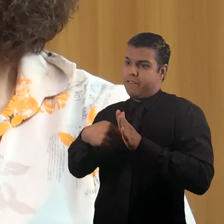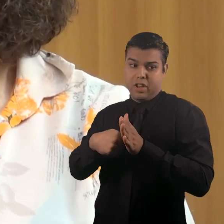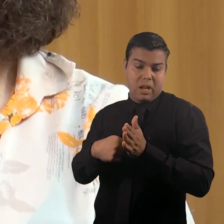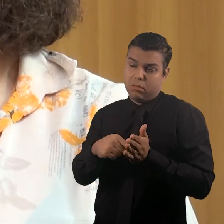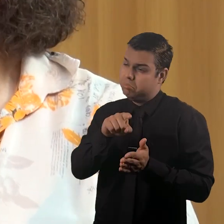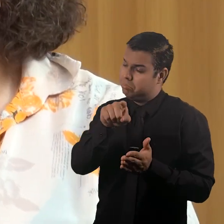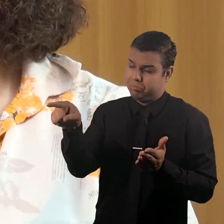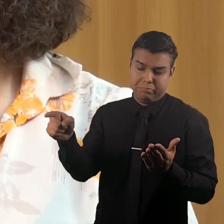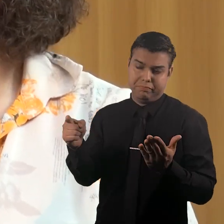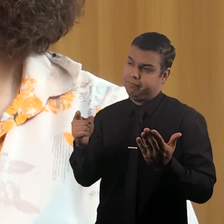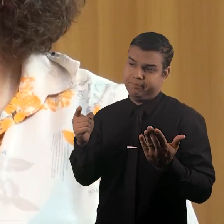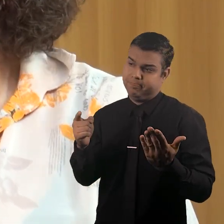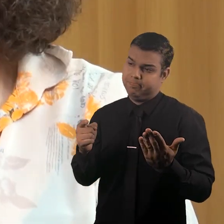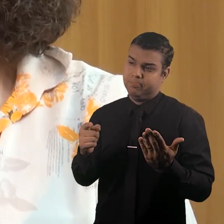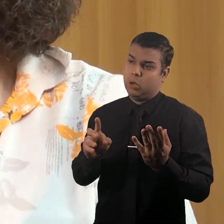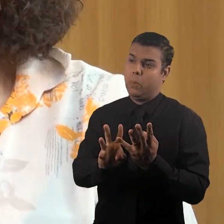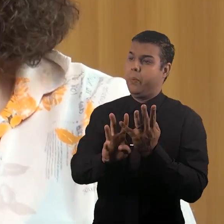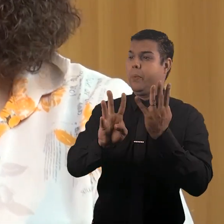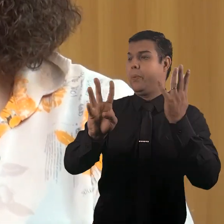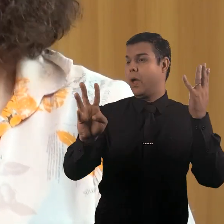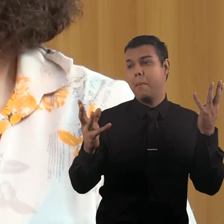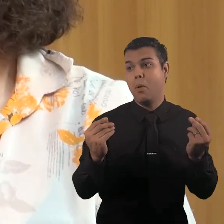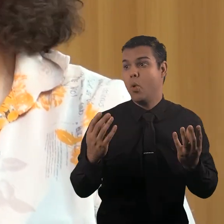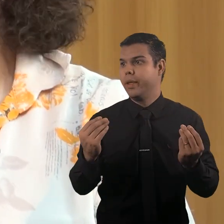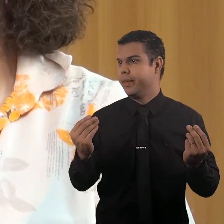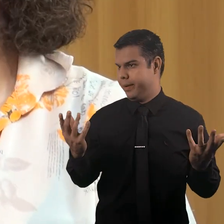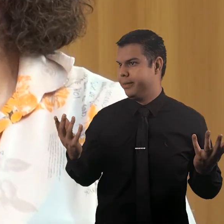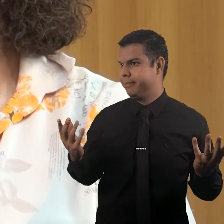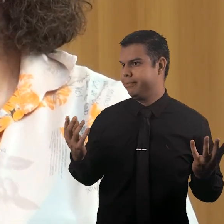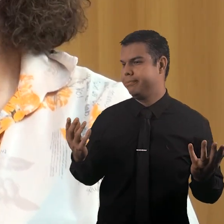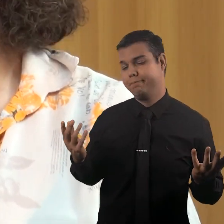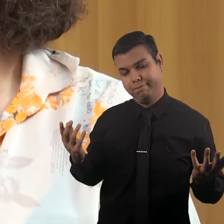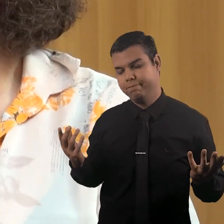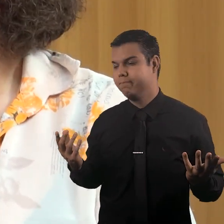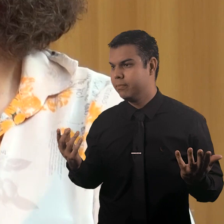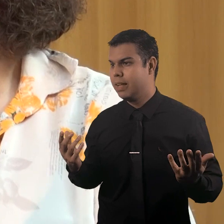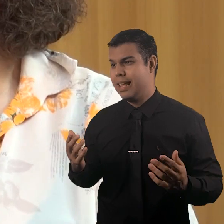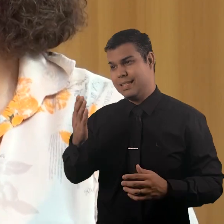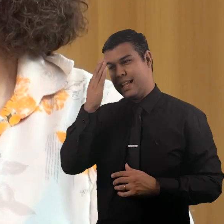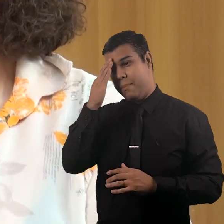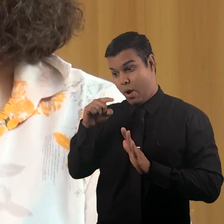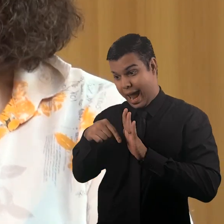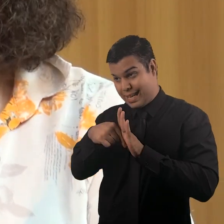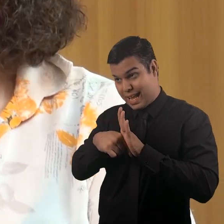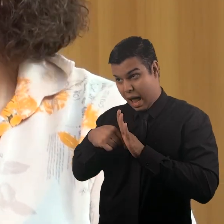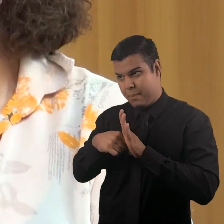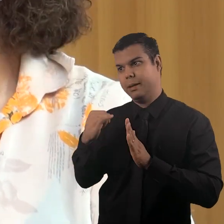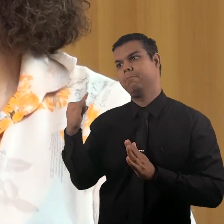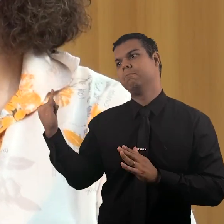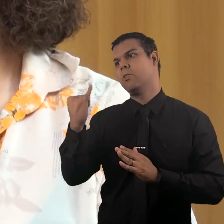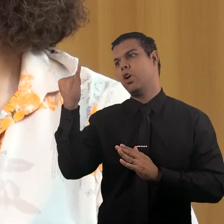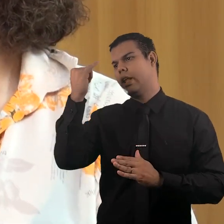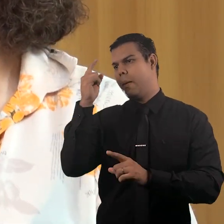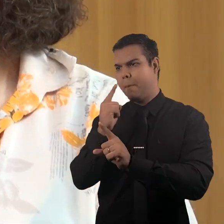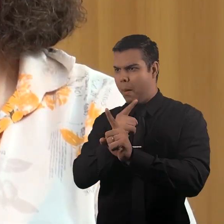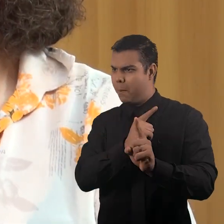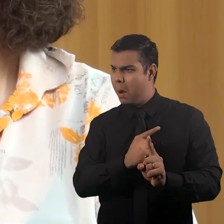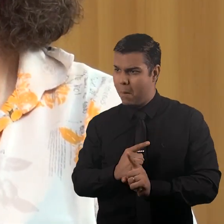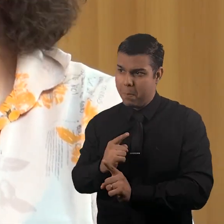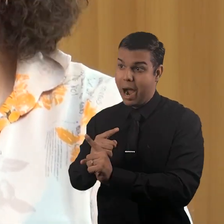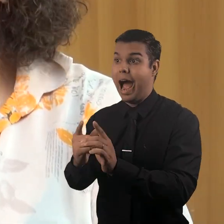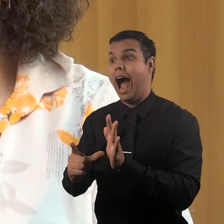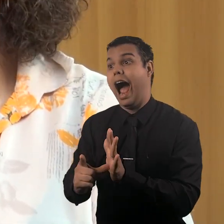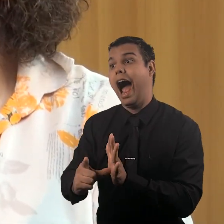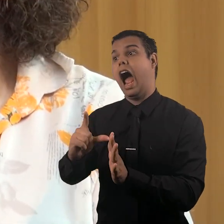exame capaz de rastrear números milimétricos da doença, né? E é onde você tem os grandes números aí e são números